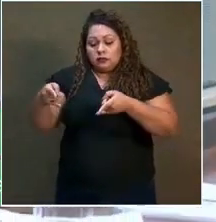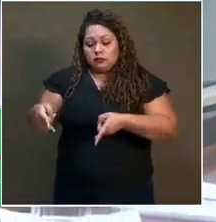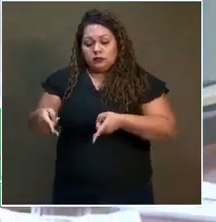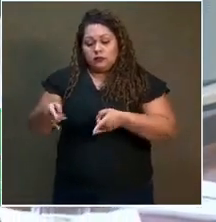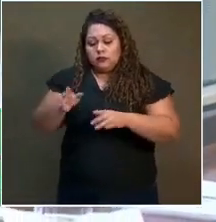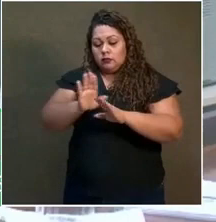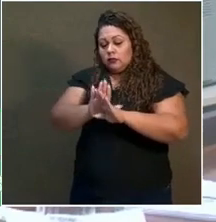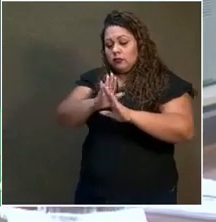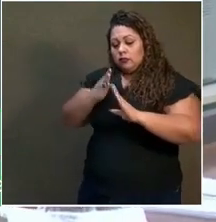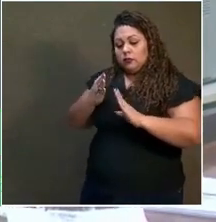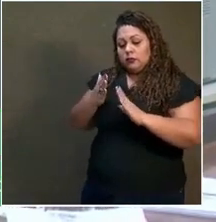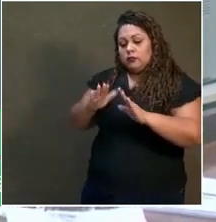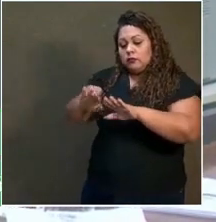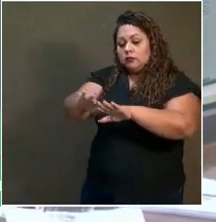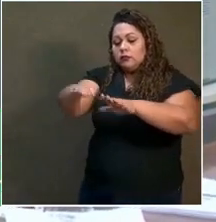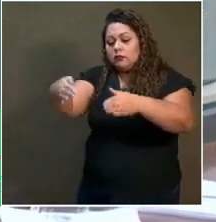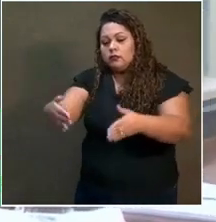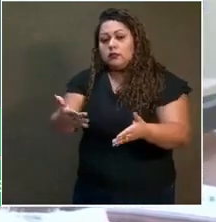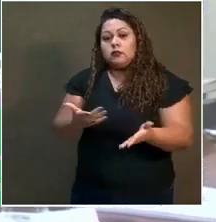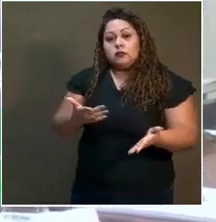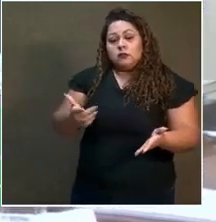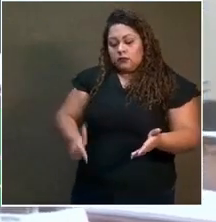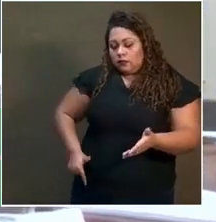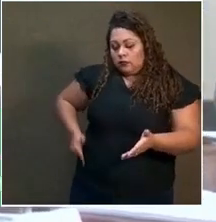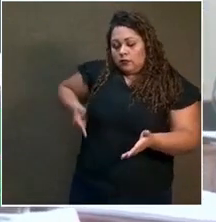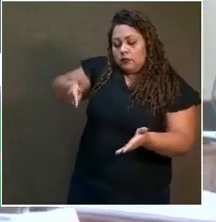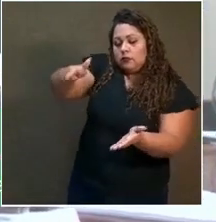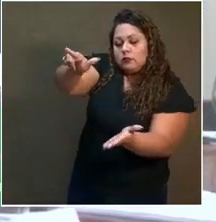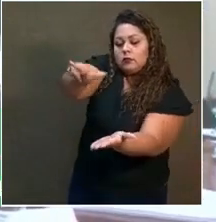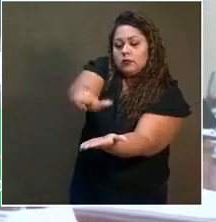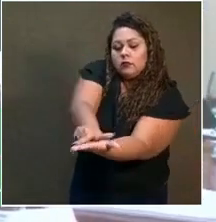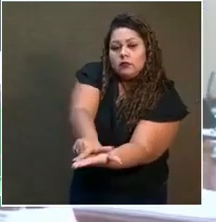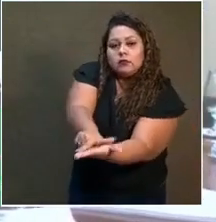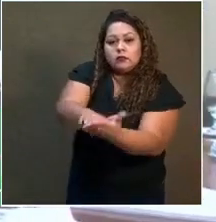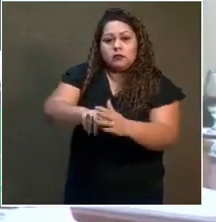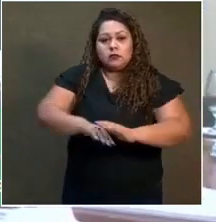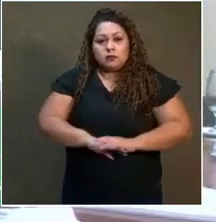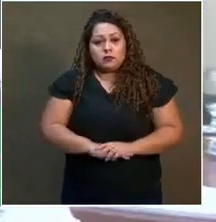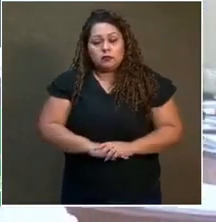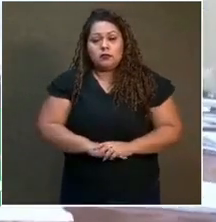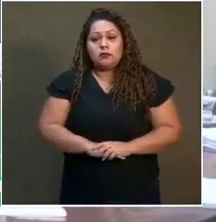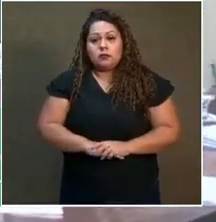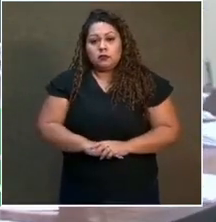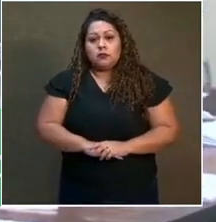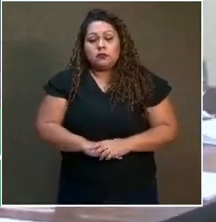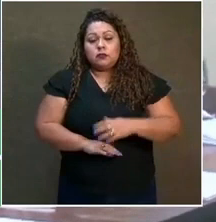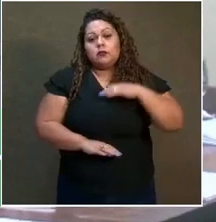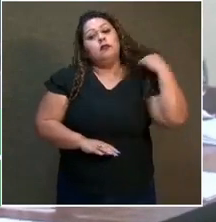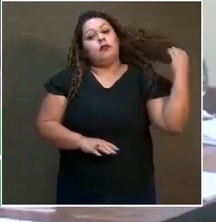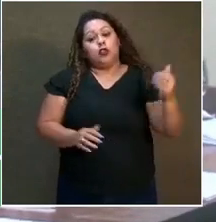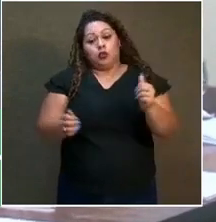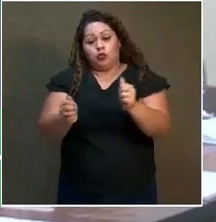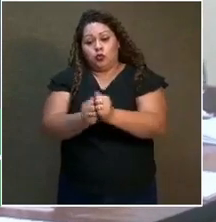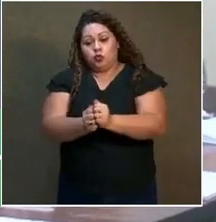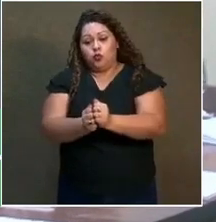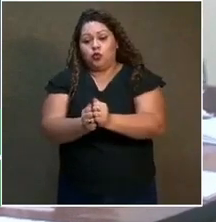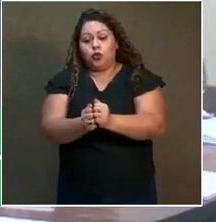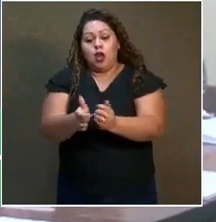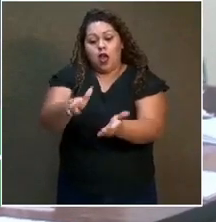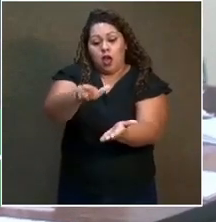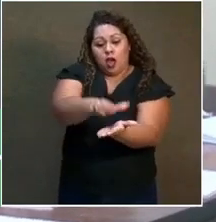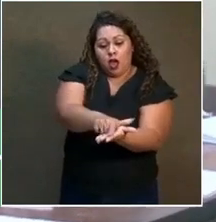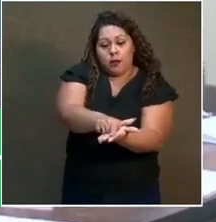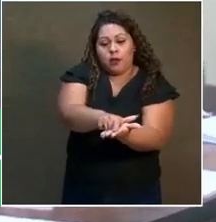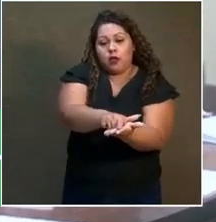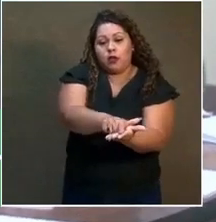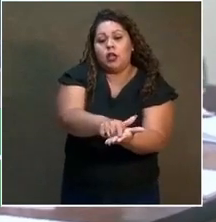uma escrivaninha na proximidade na qual ele deixou a arma, aonde estava o celular dela